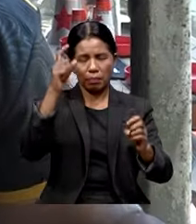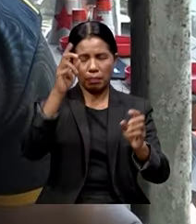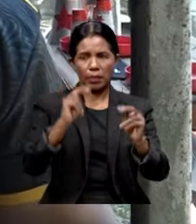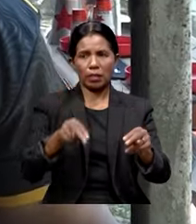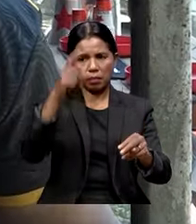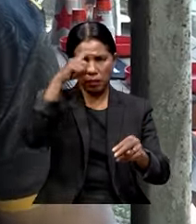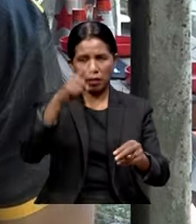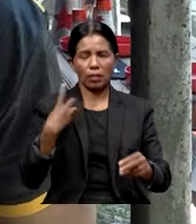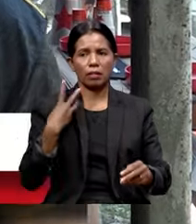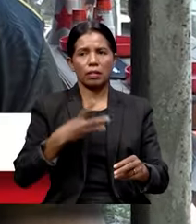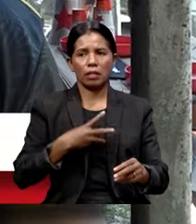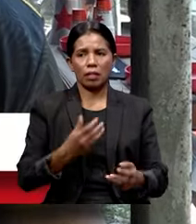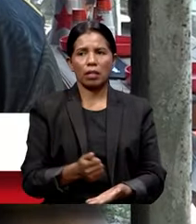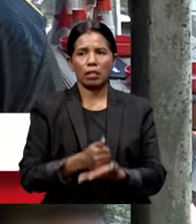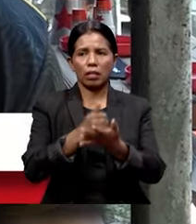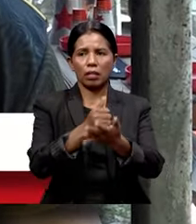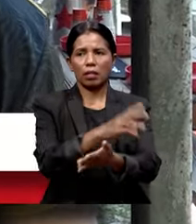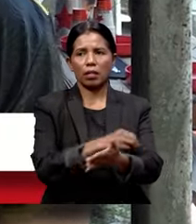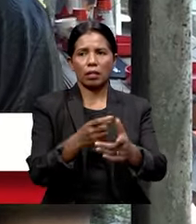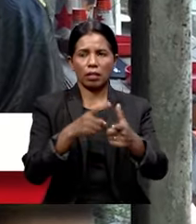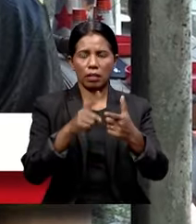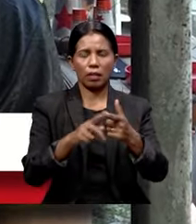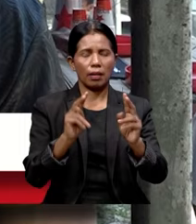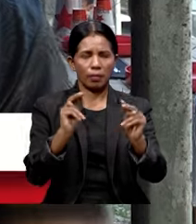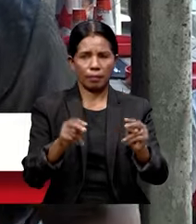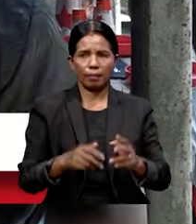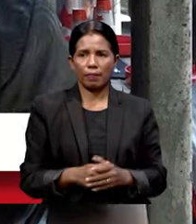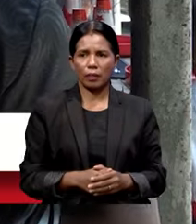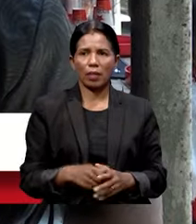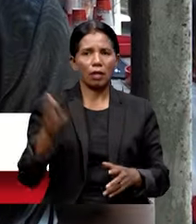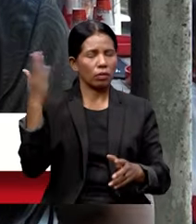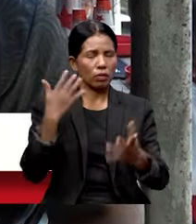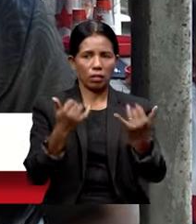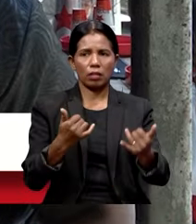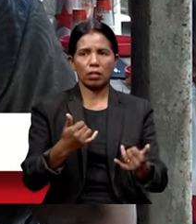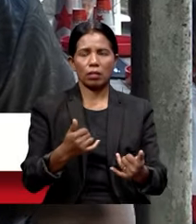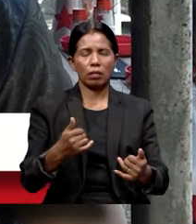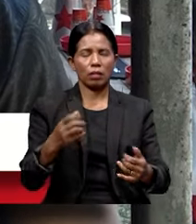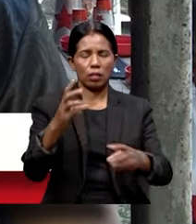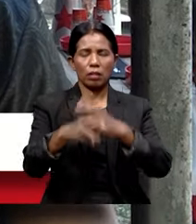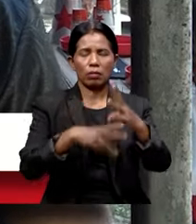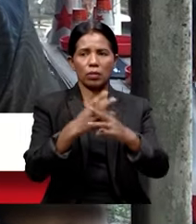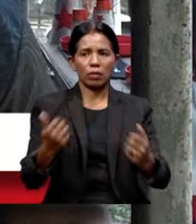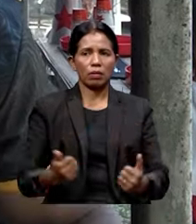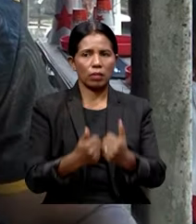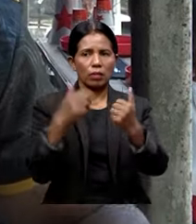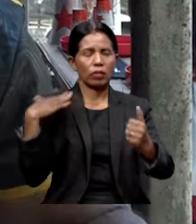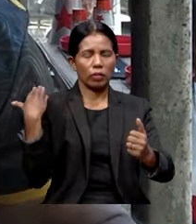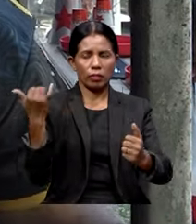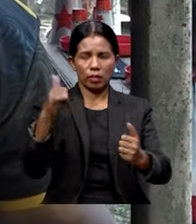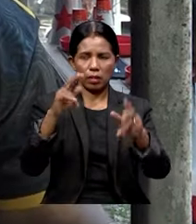Ayan presiden berani dek. Po timuzu nekate. Mesta goro la goro mundo kompetisau. Joven sira